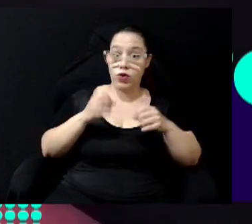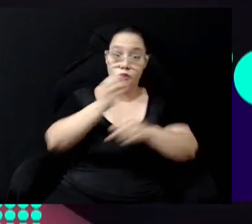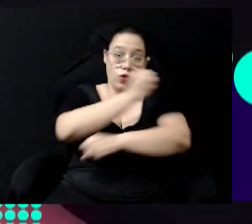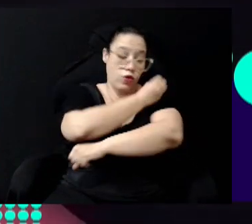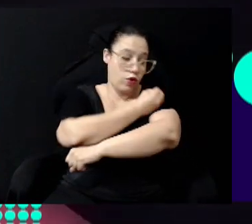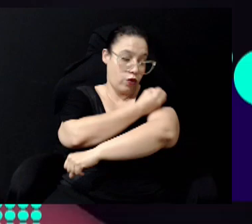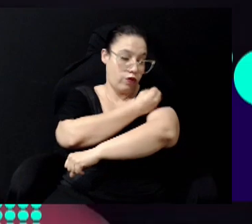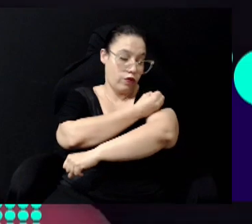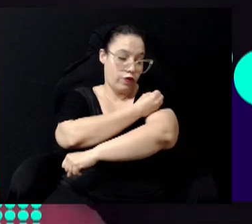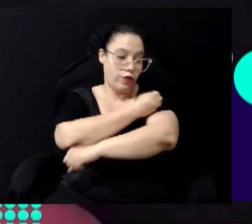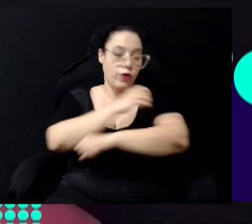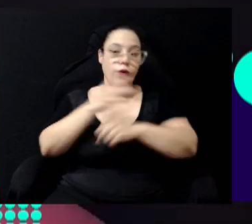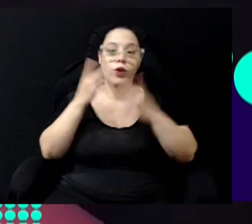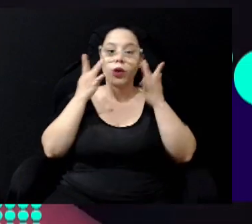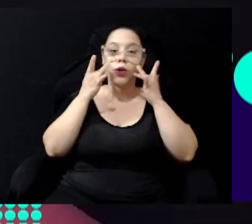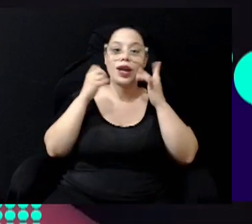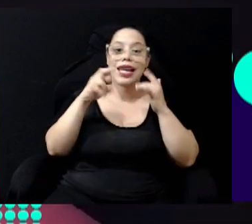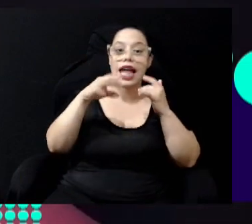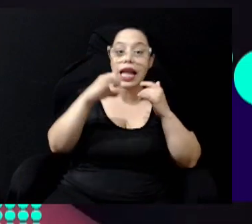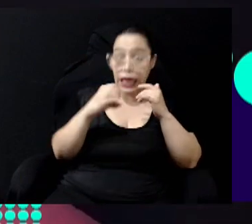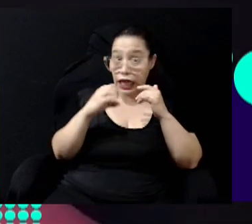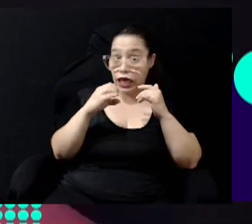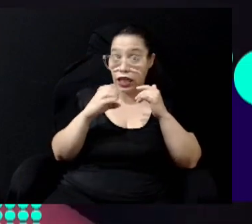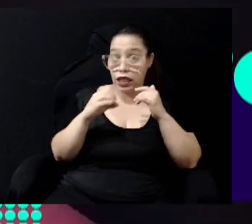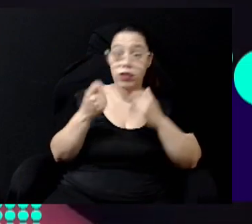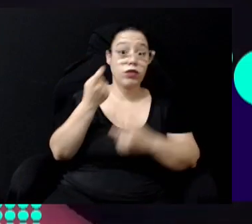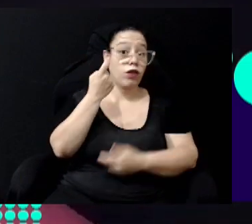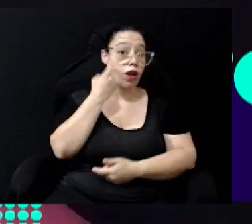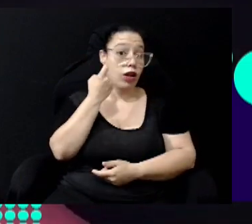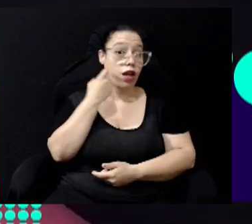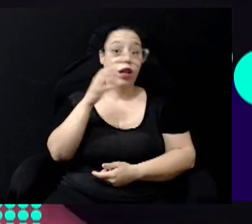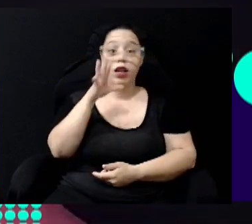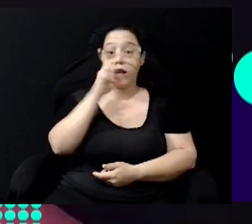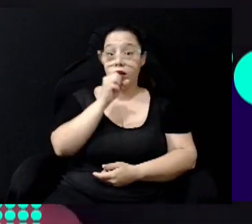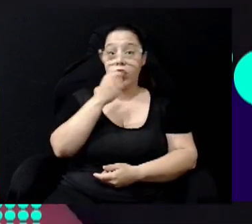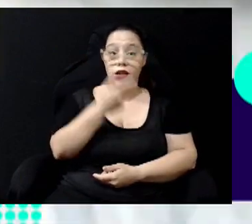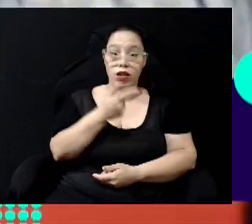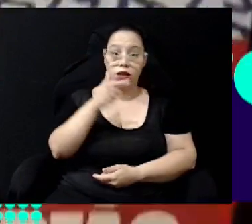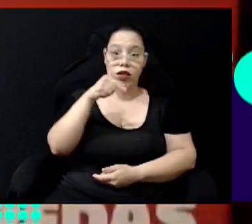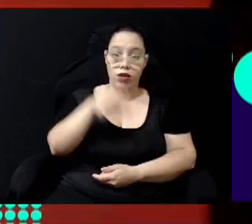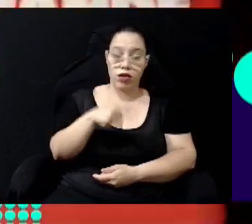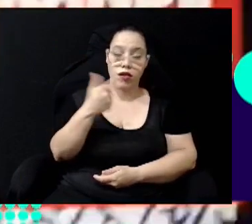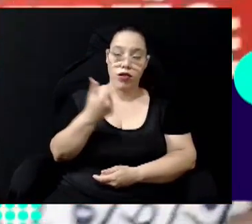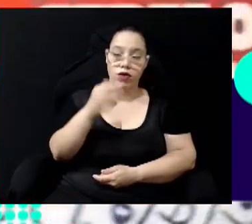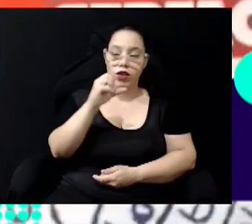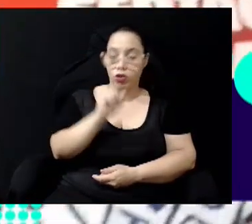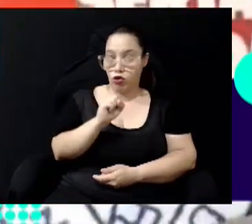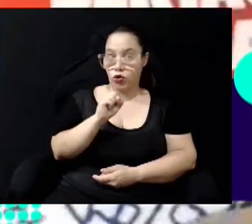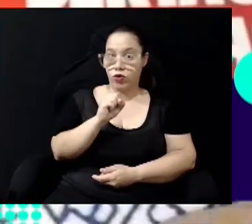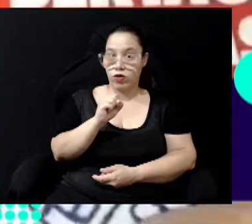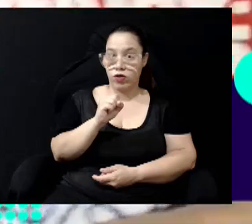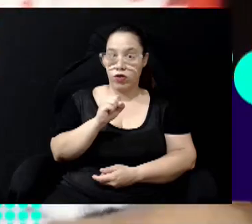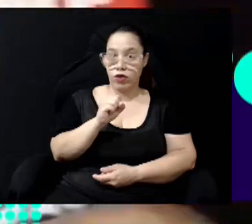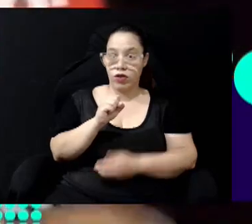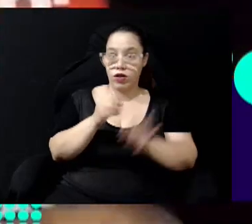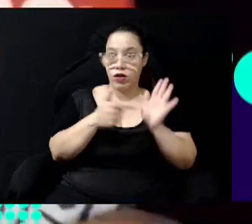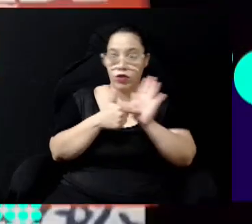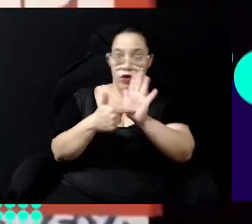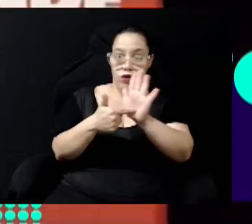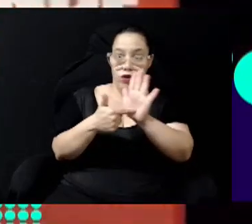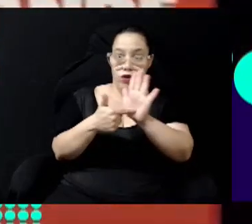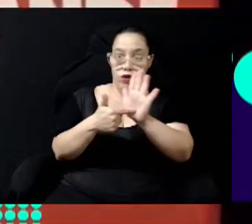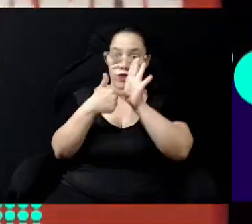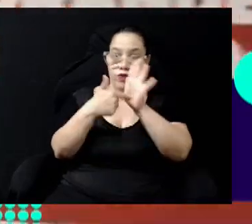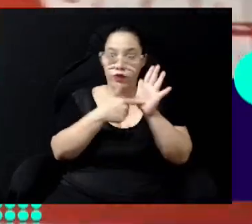aí no Sesc, essa sexta e sábado, dias 27 e 28. É a transposição da prosa